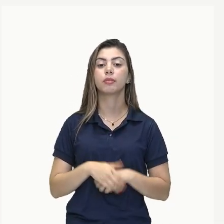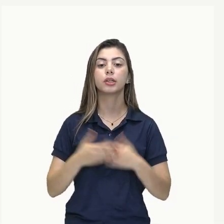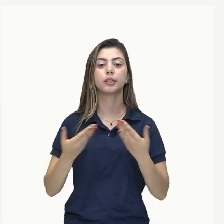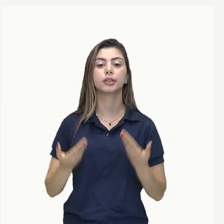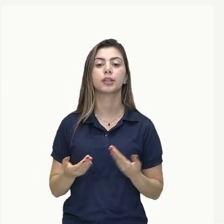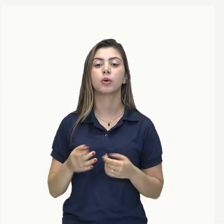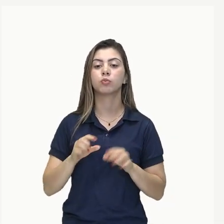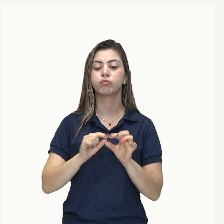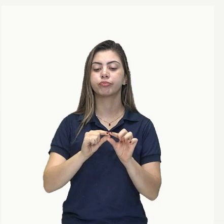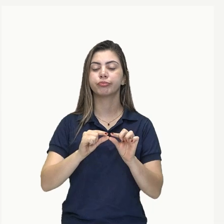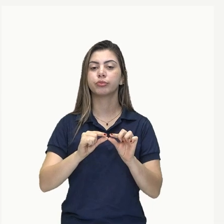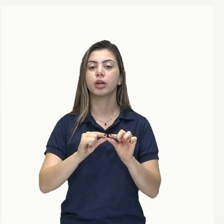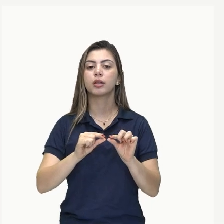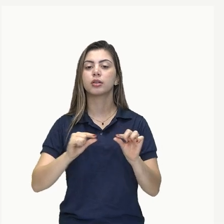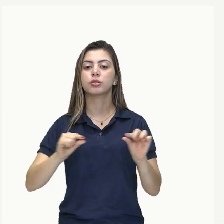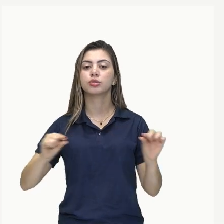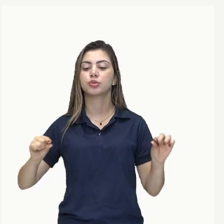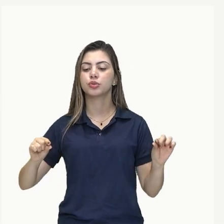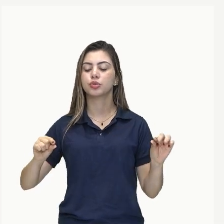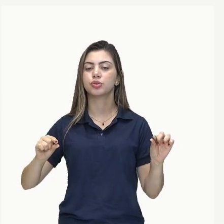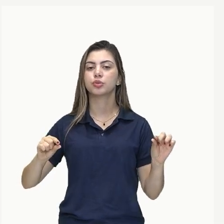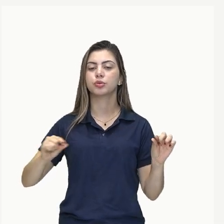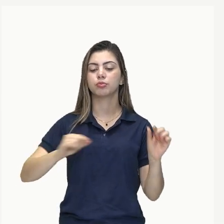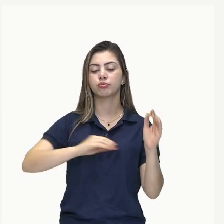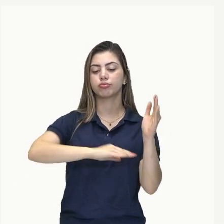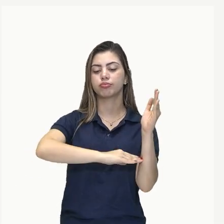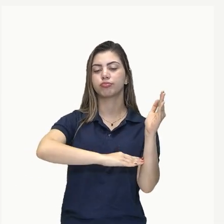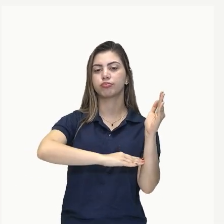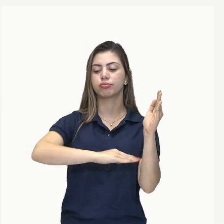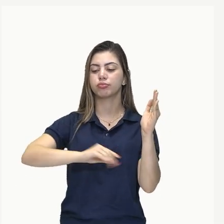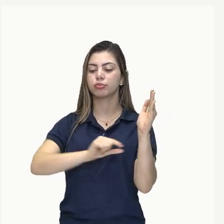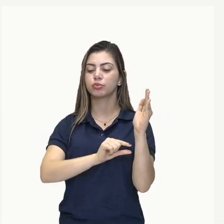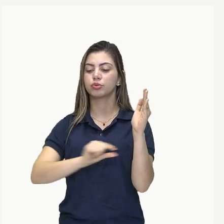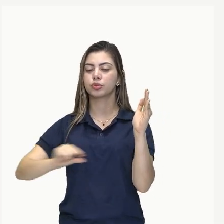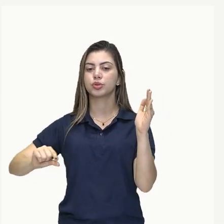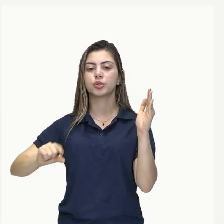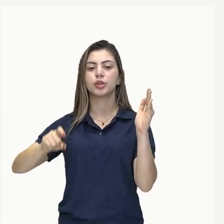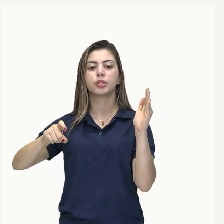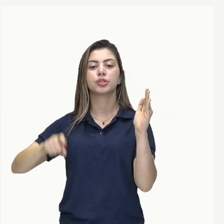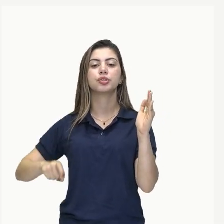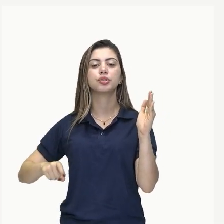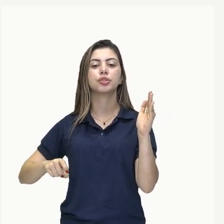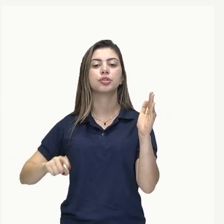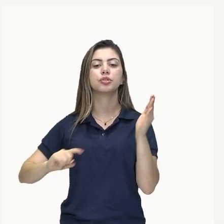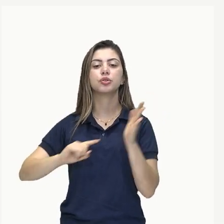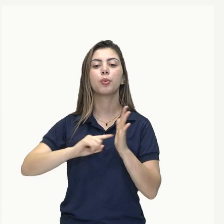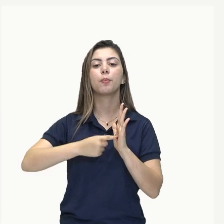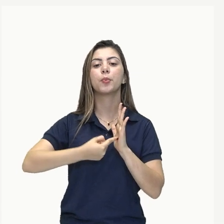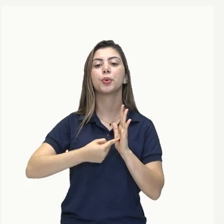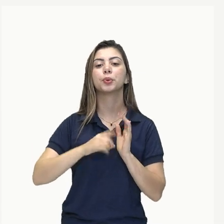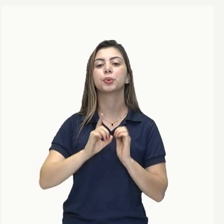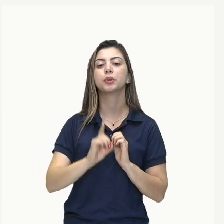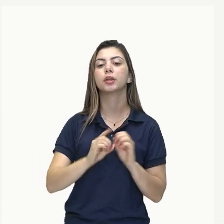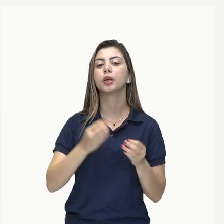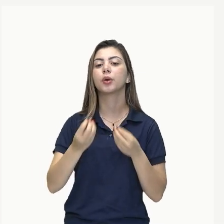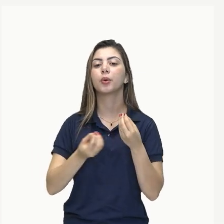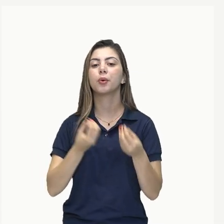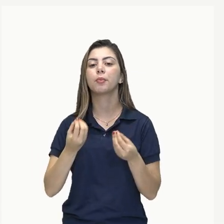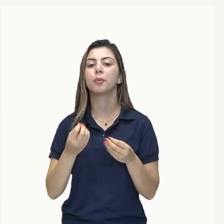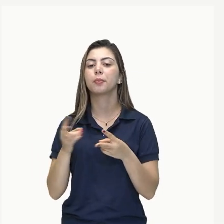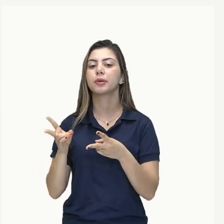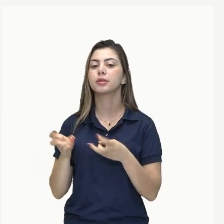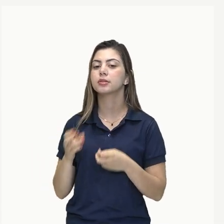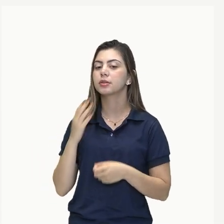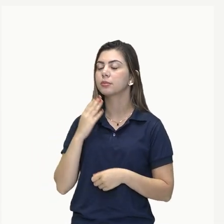de x do ponto D? Aqui no ponto D, então, para cima, ó. Tá aqui, ó.